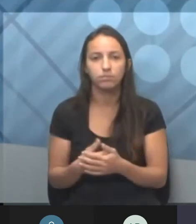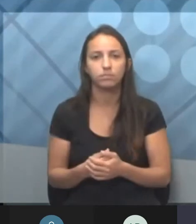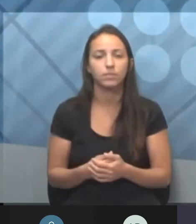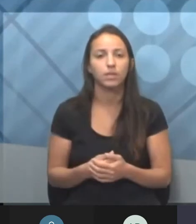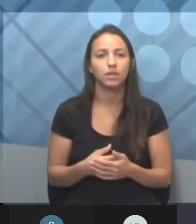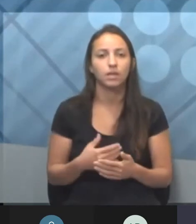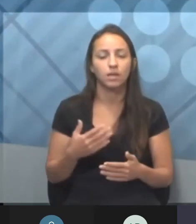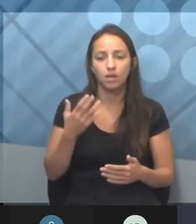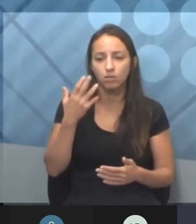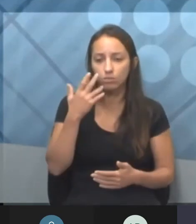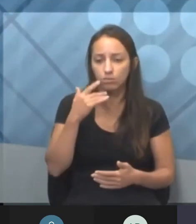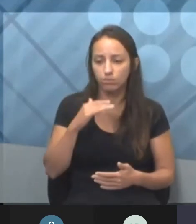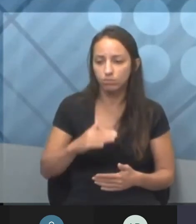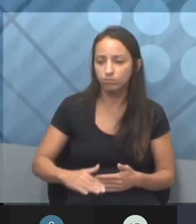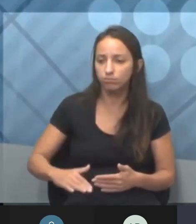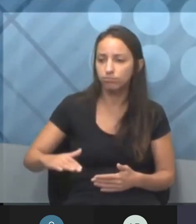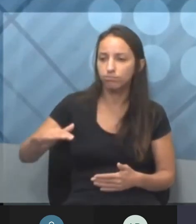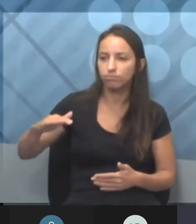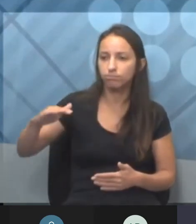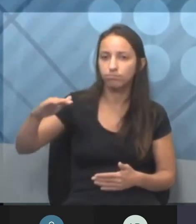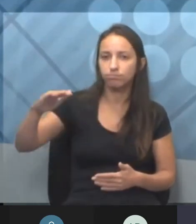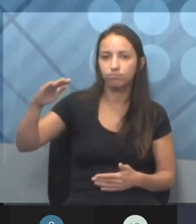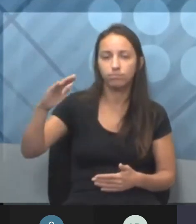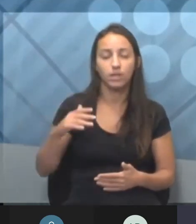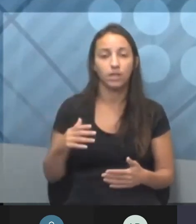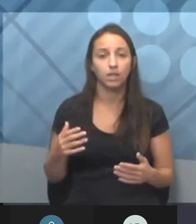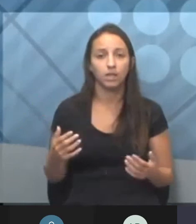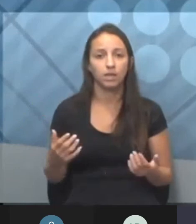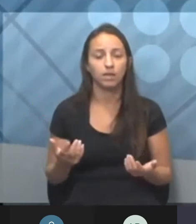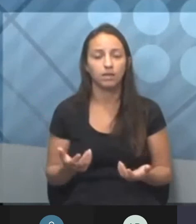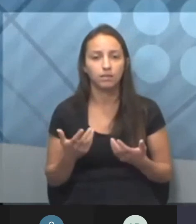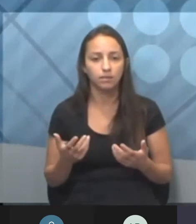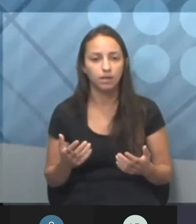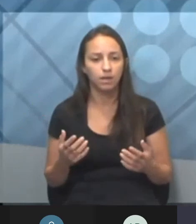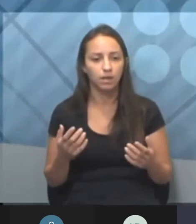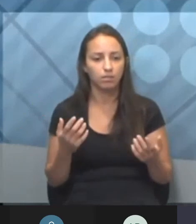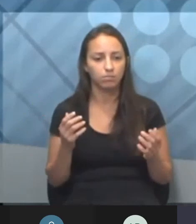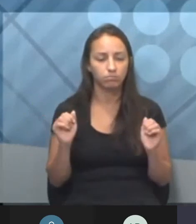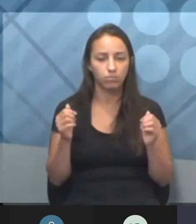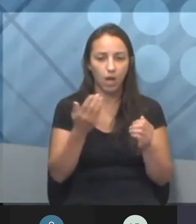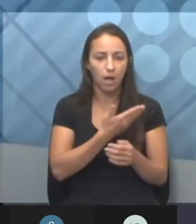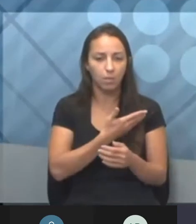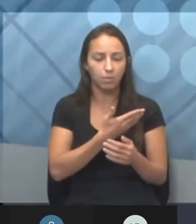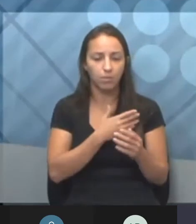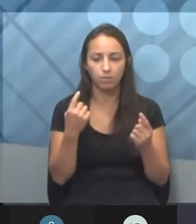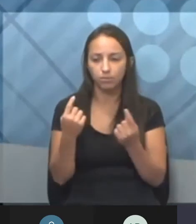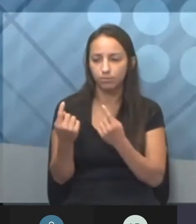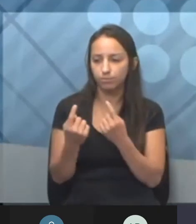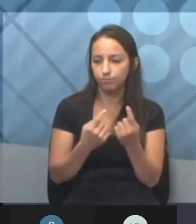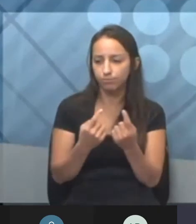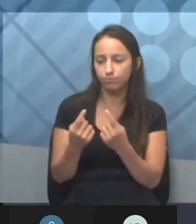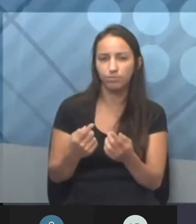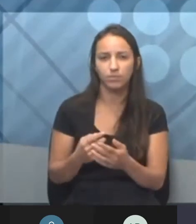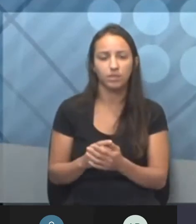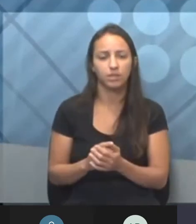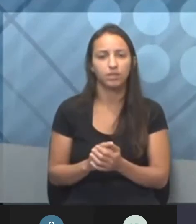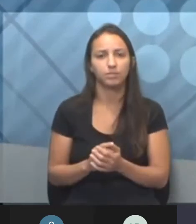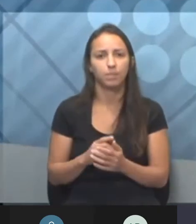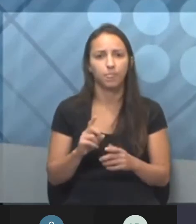ficando, mais ela vai se agrupando, né? Normalmente, quando é pequeno, brinca bastante com bastante gente, depois começa a separar meninos